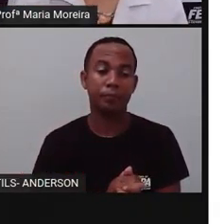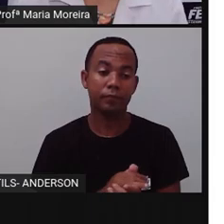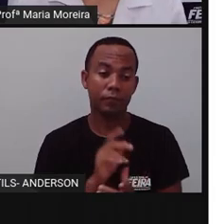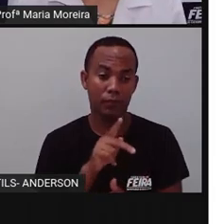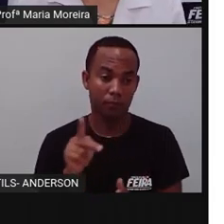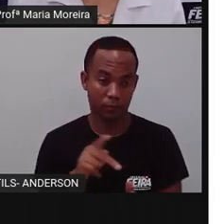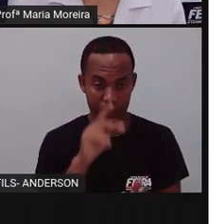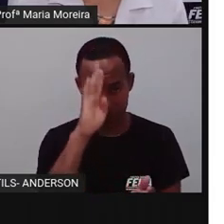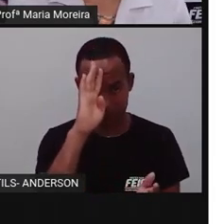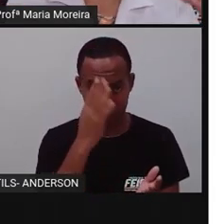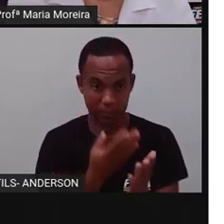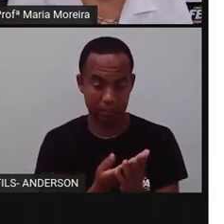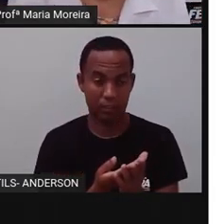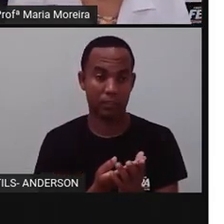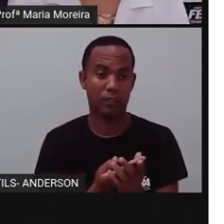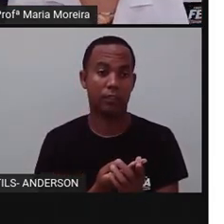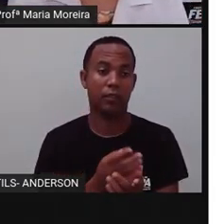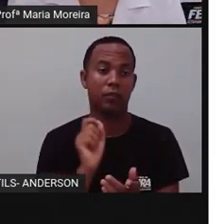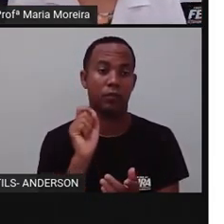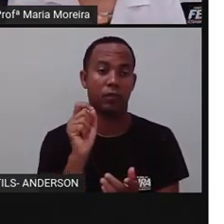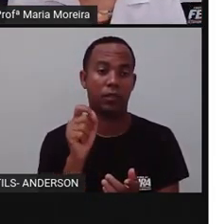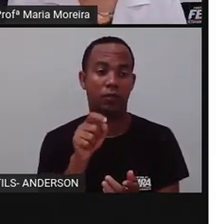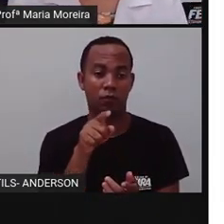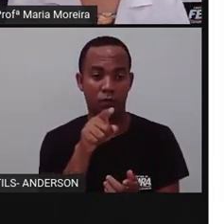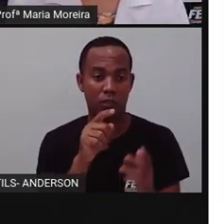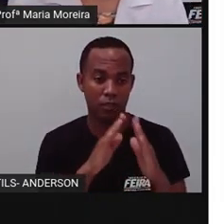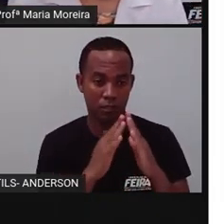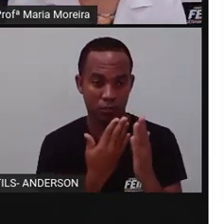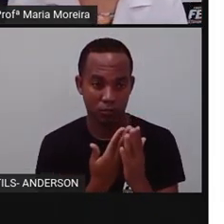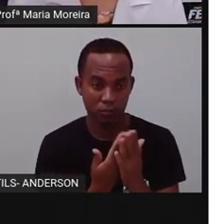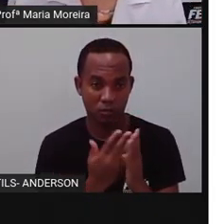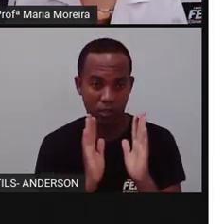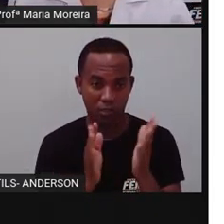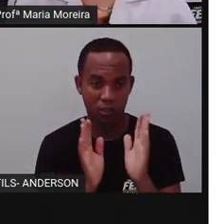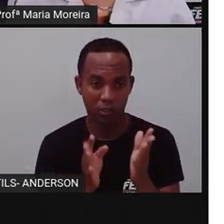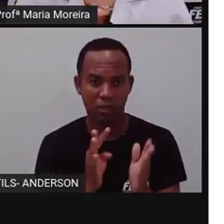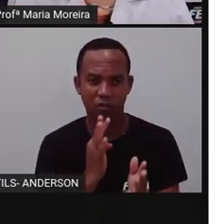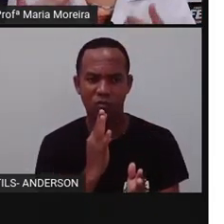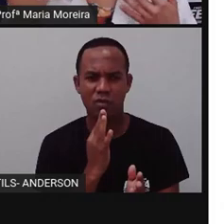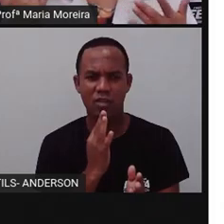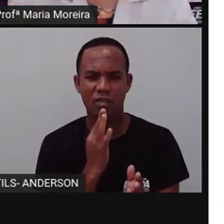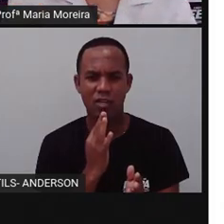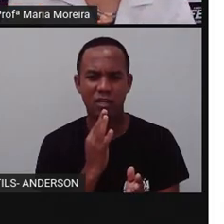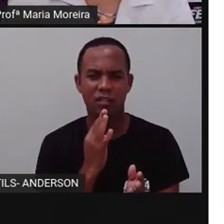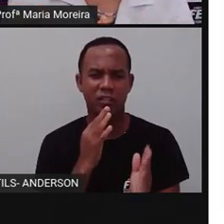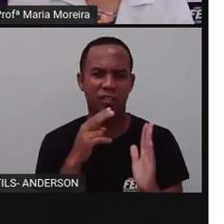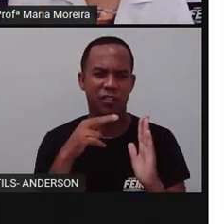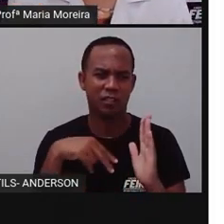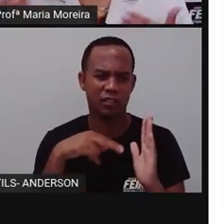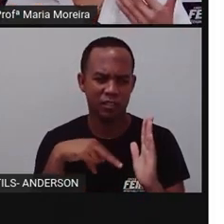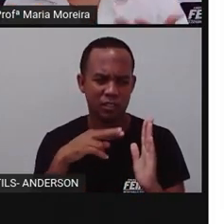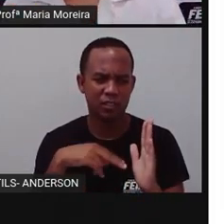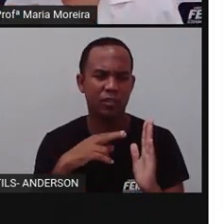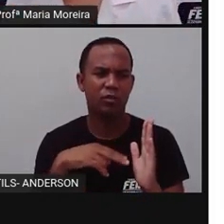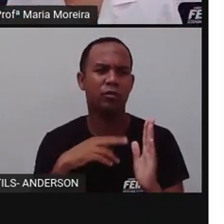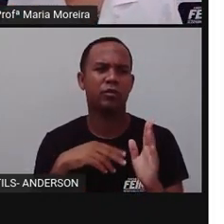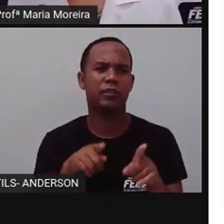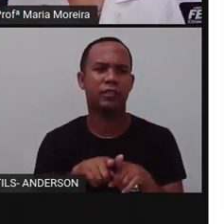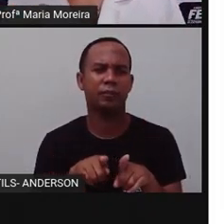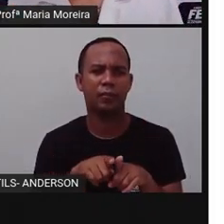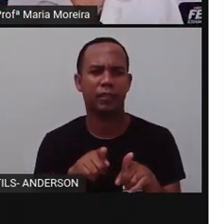que vocês já estão na escola, já estão todos no terceiro ano, vocês já tenham lido, né, texto, já tenham lido com a ajuda da Pró, com a ajuda